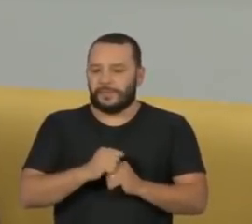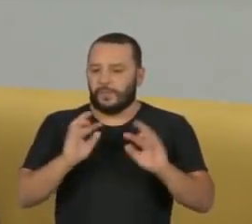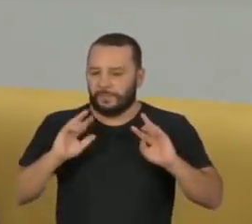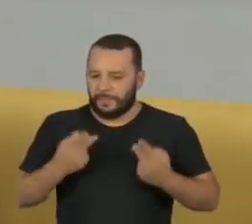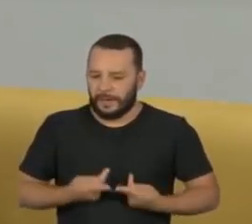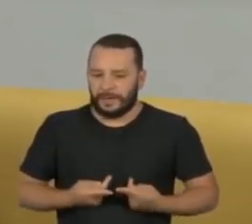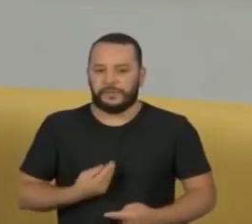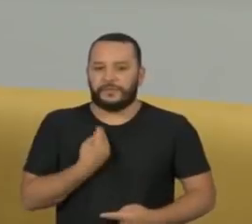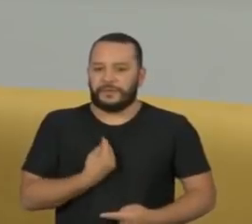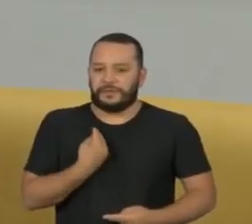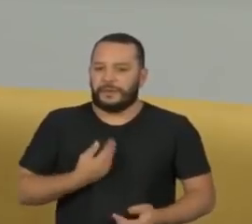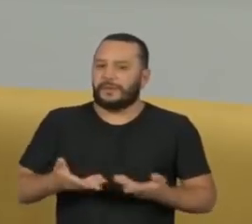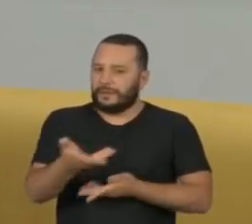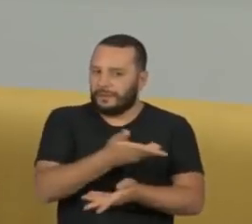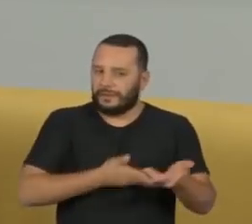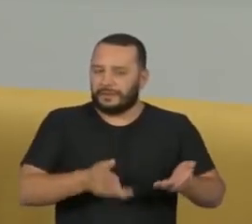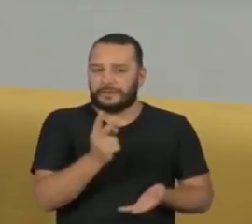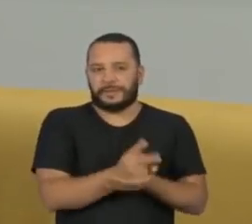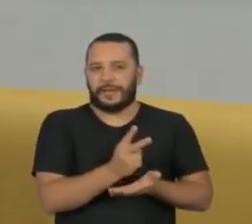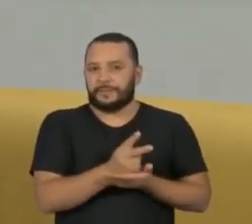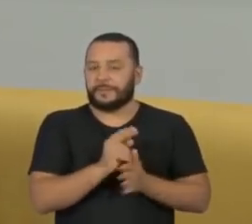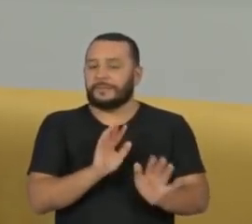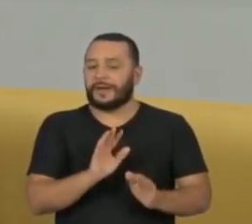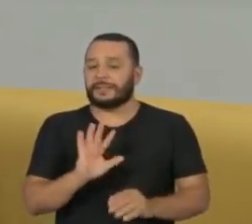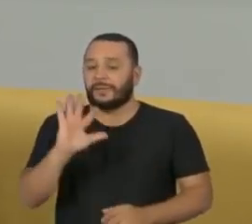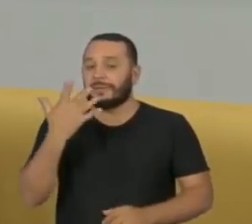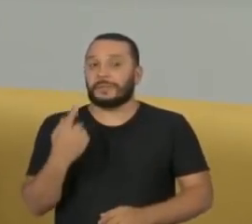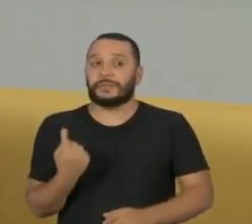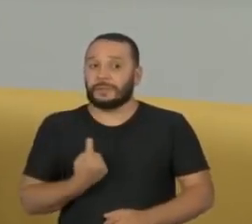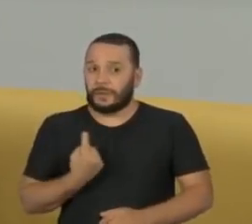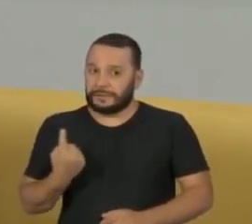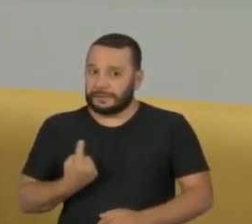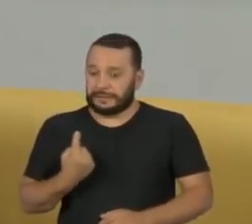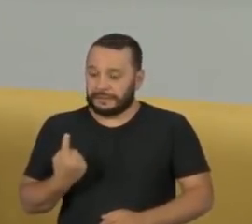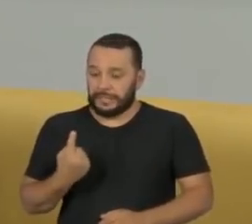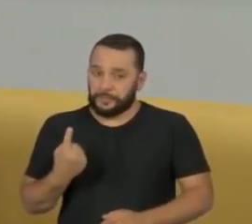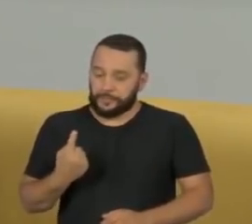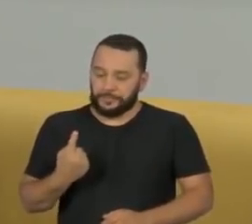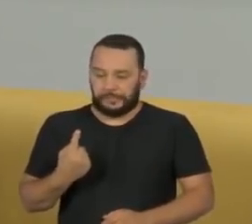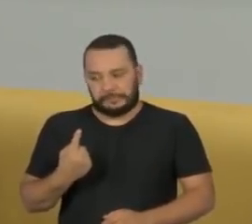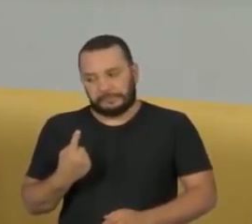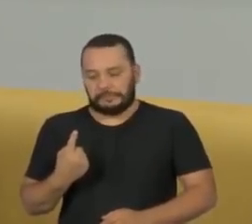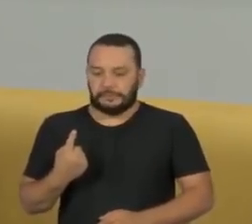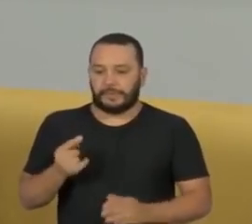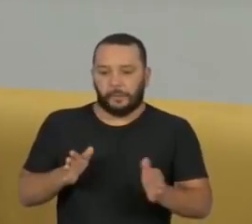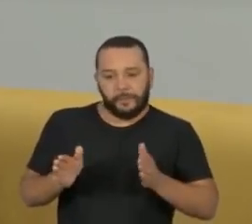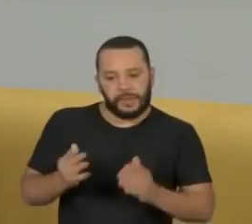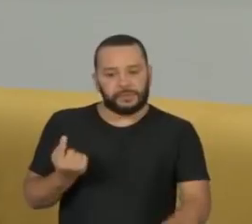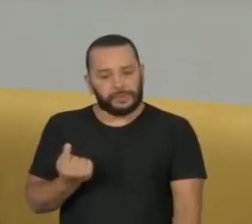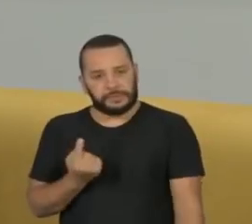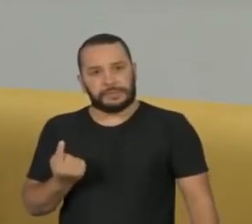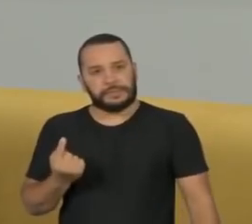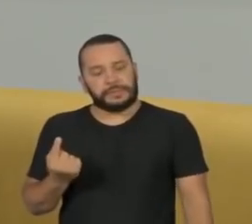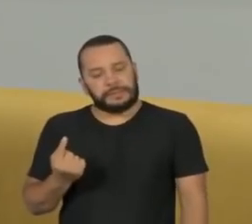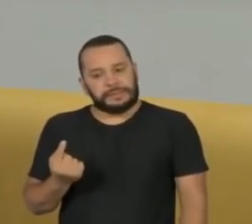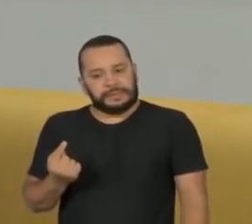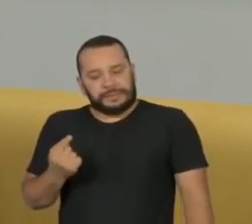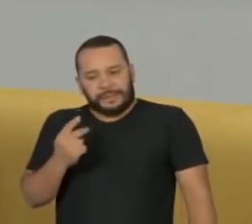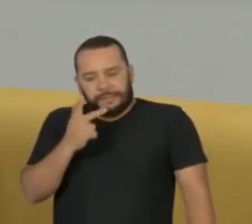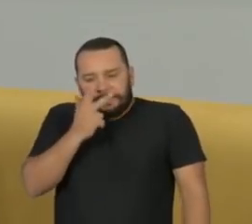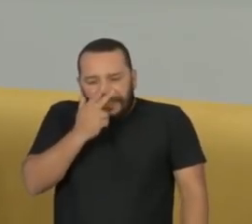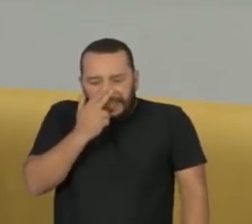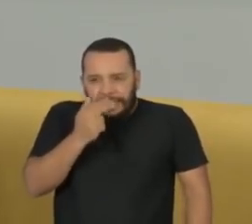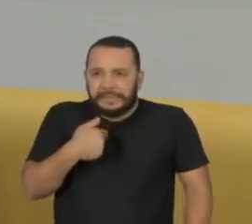Quando em algum momento ele se vê sozinho, claro que não totalmente, né? Mas há esse momento de transição e